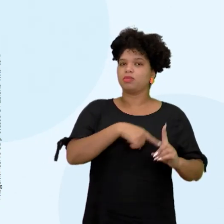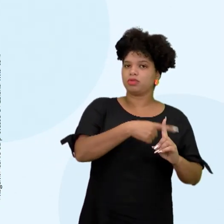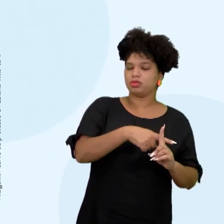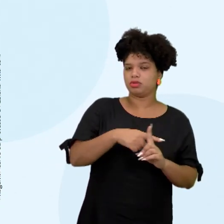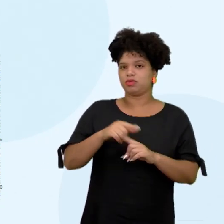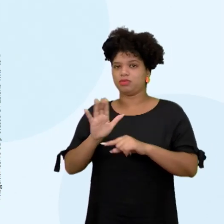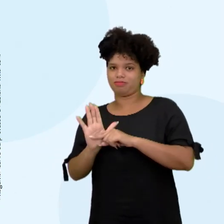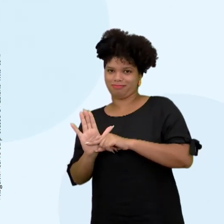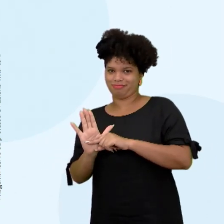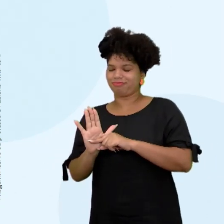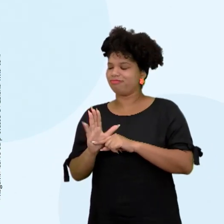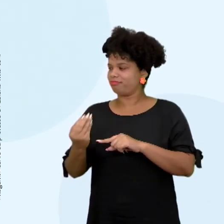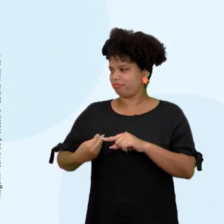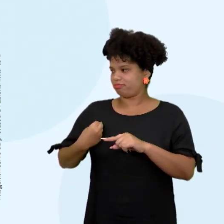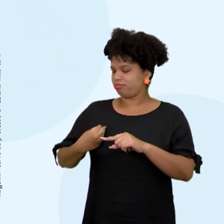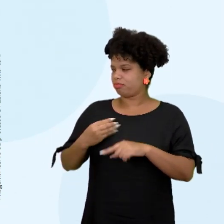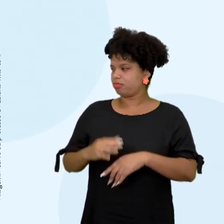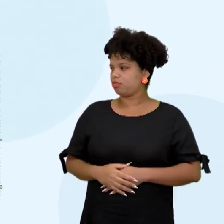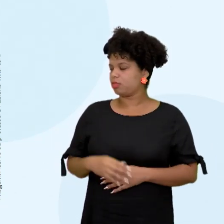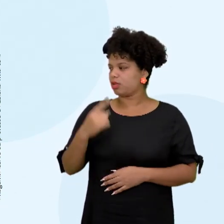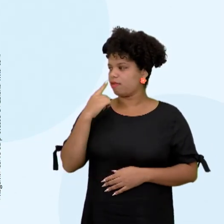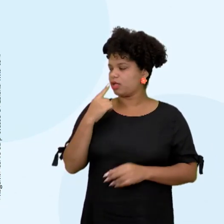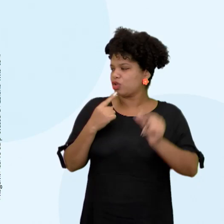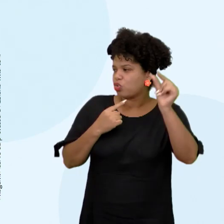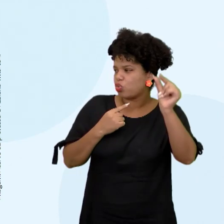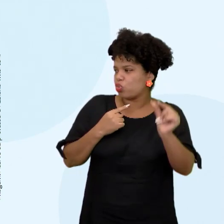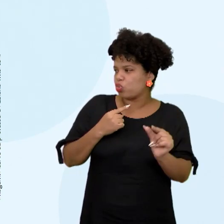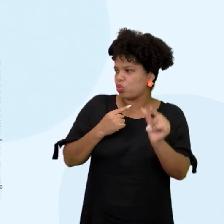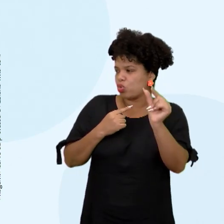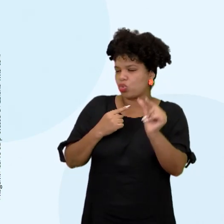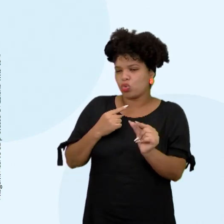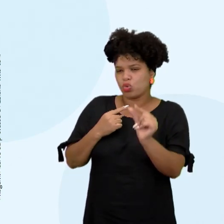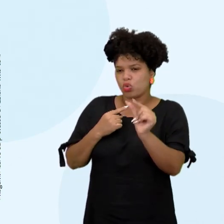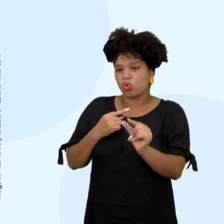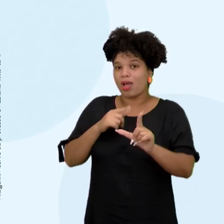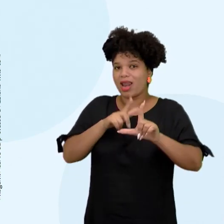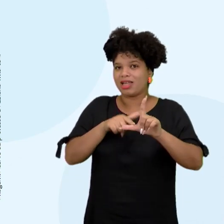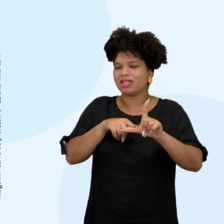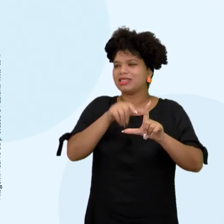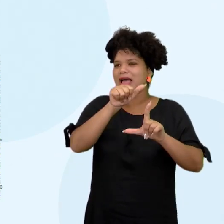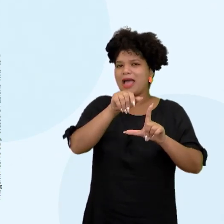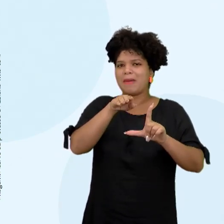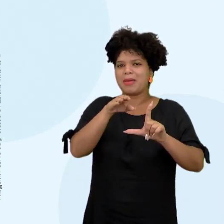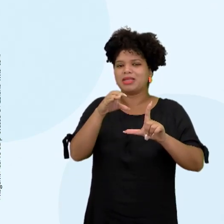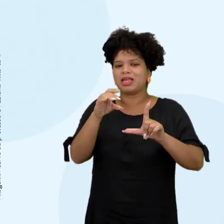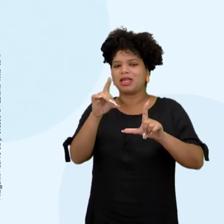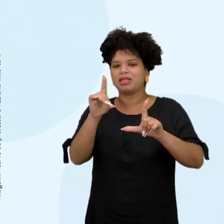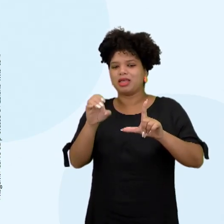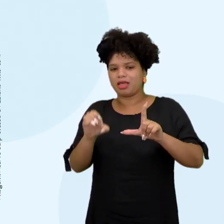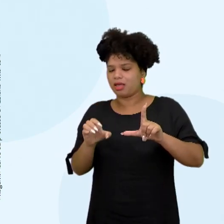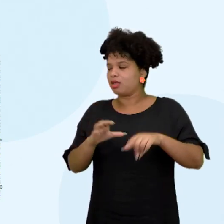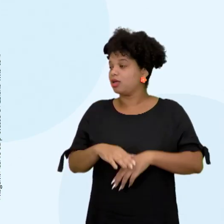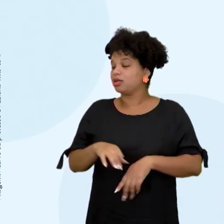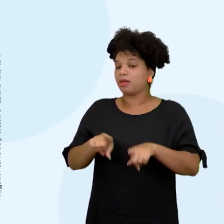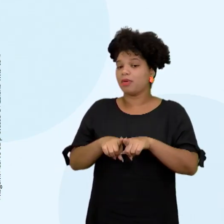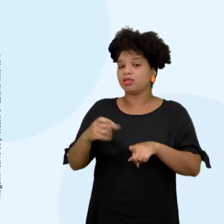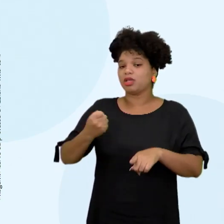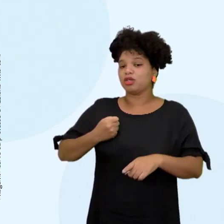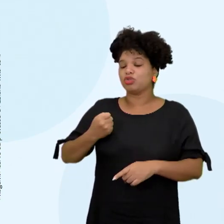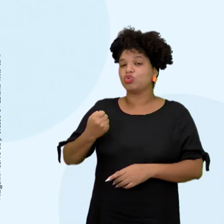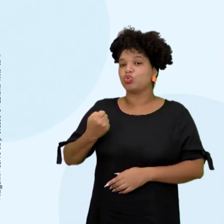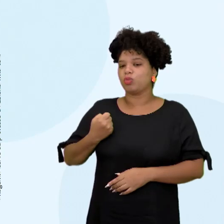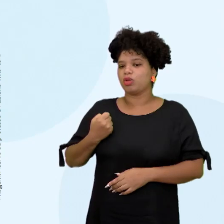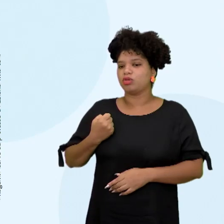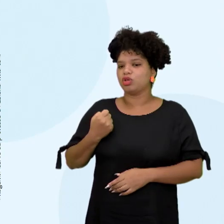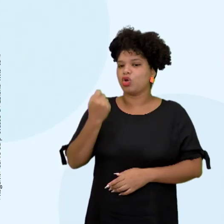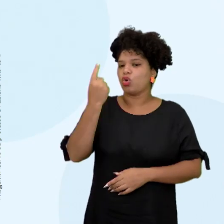e o negativo. E aqui você tem colunas, que são com letras A, B, C, D, E. E números, que vão do 1 aqui até